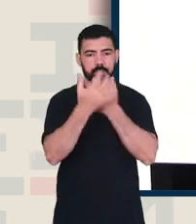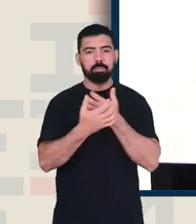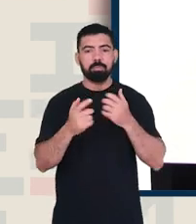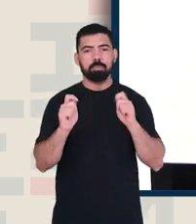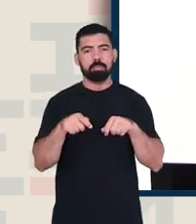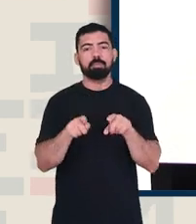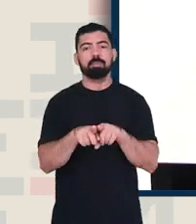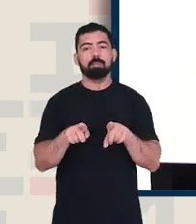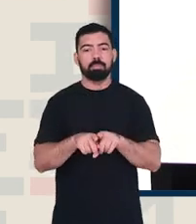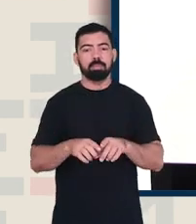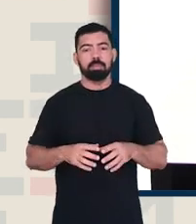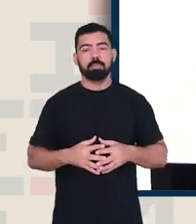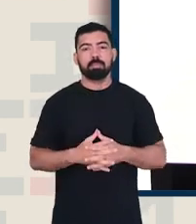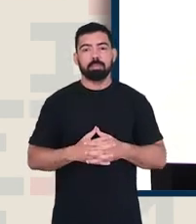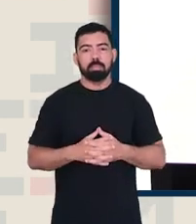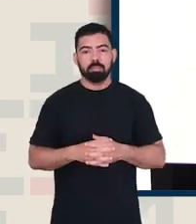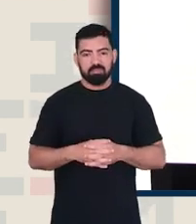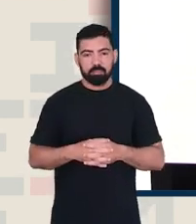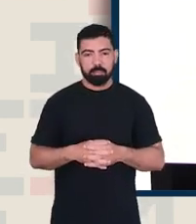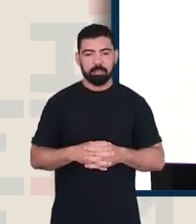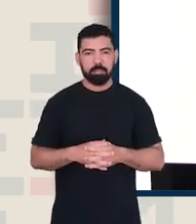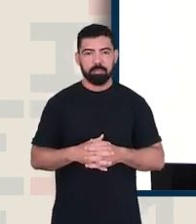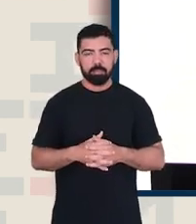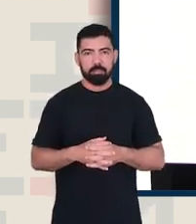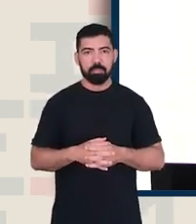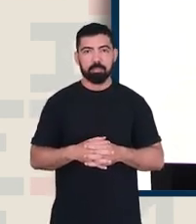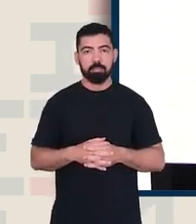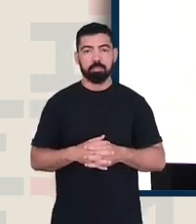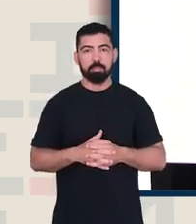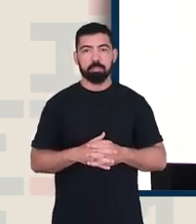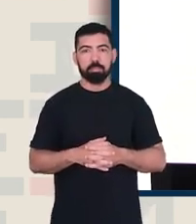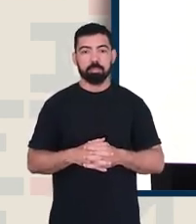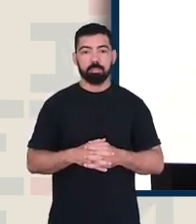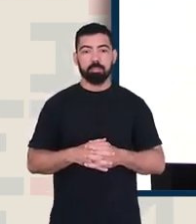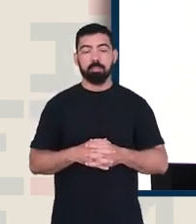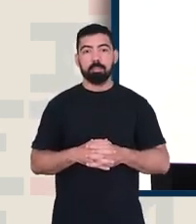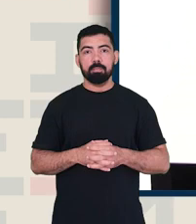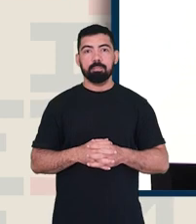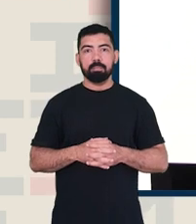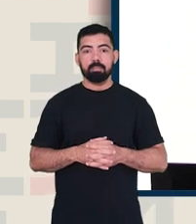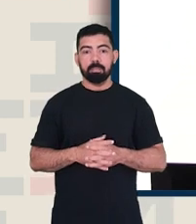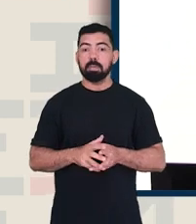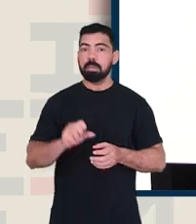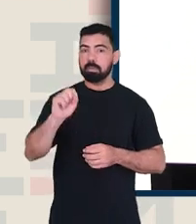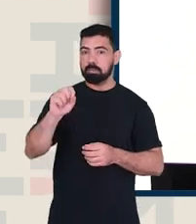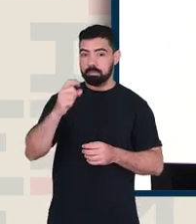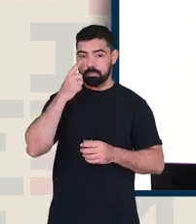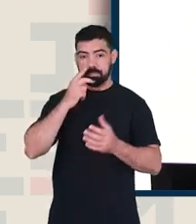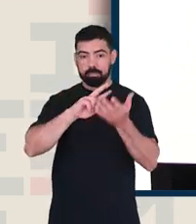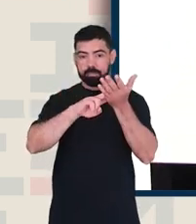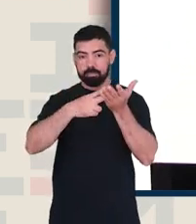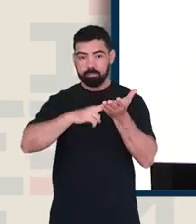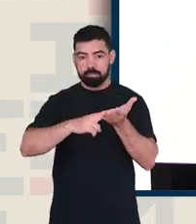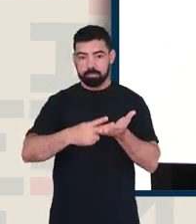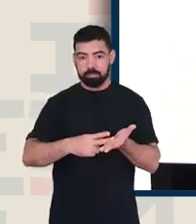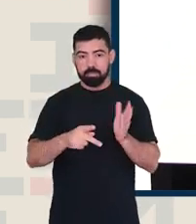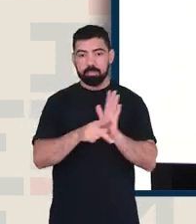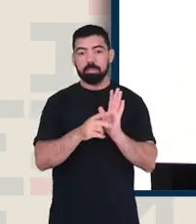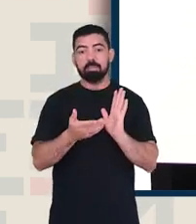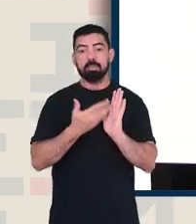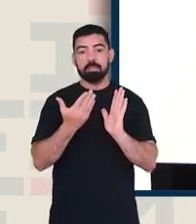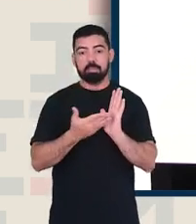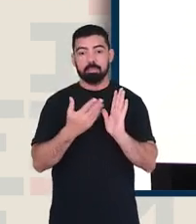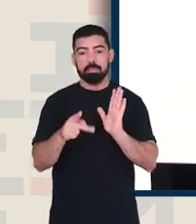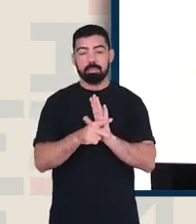interesse musical, certo? Sim, como dizia, todas essas traduções foram tomadas do livro